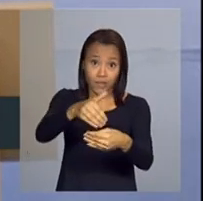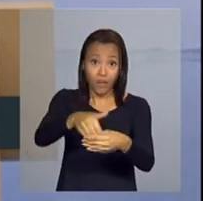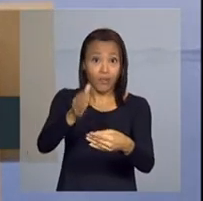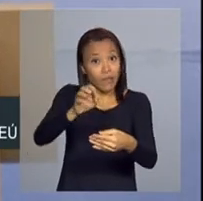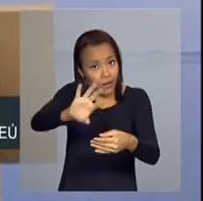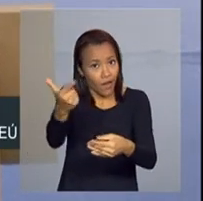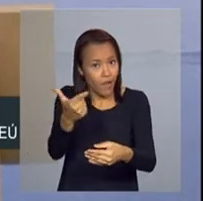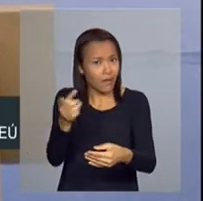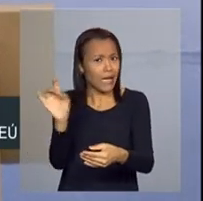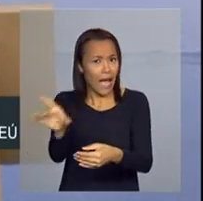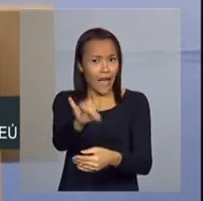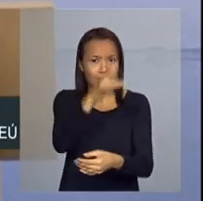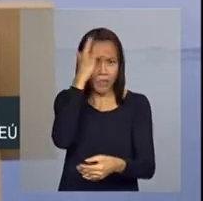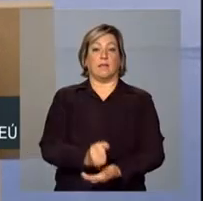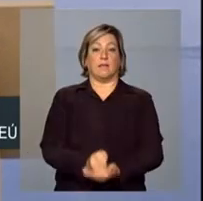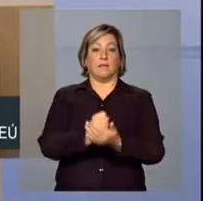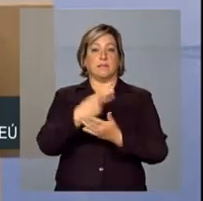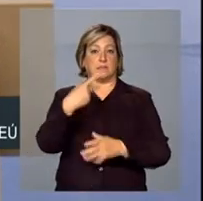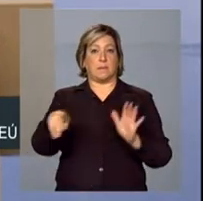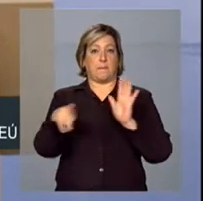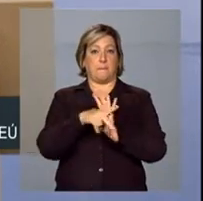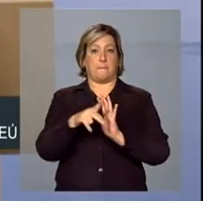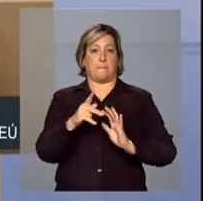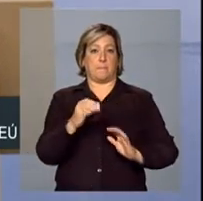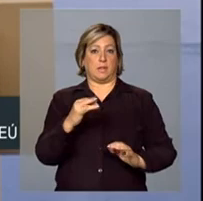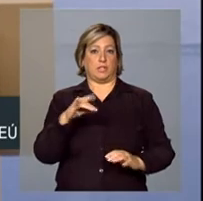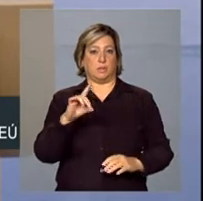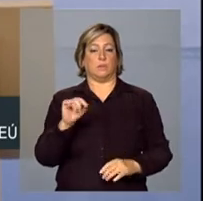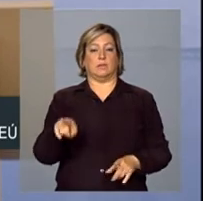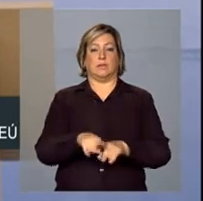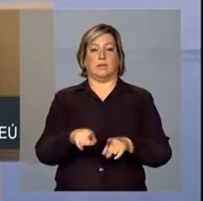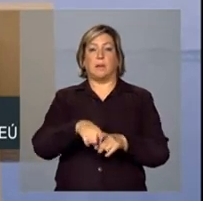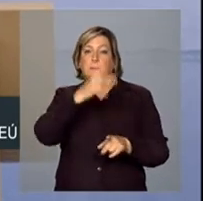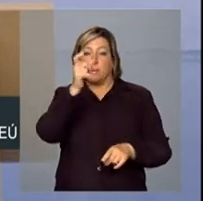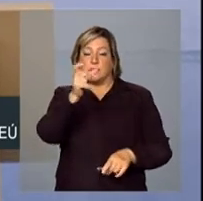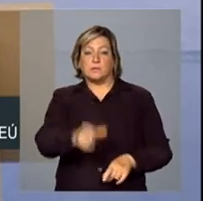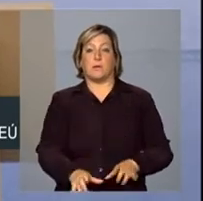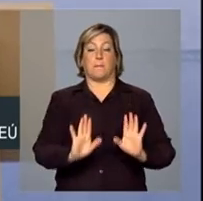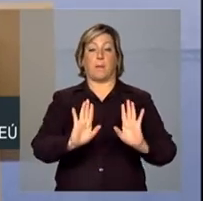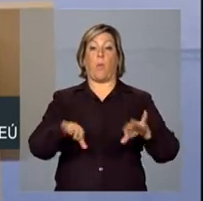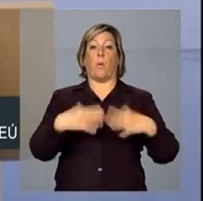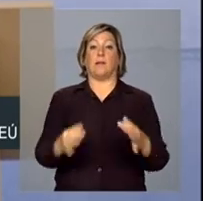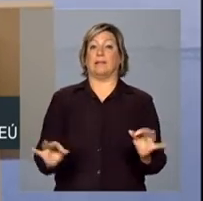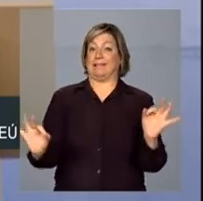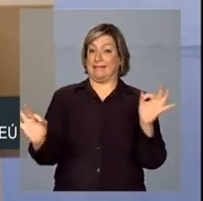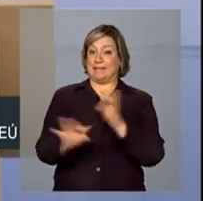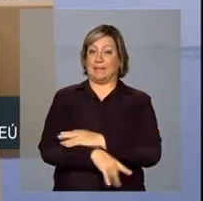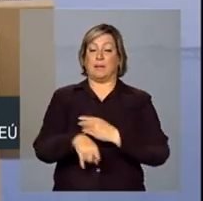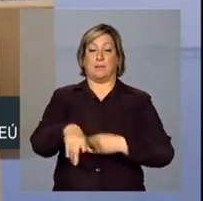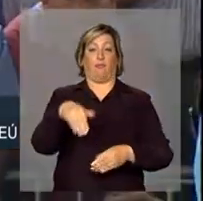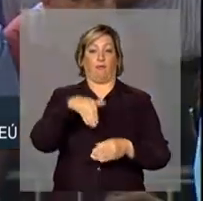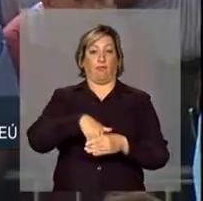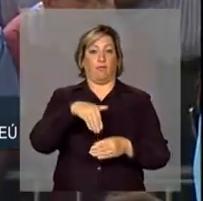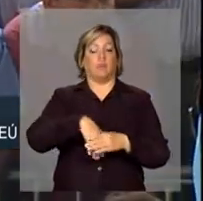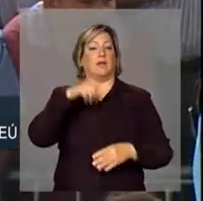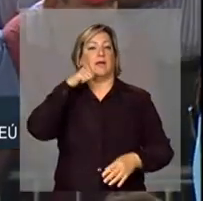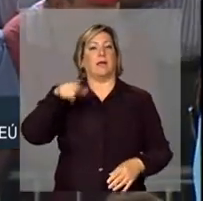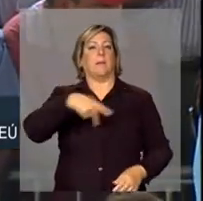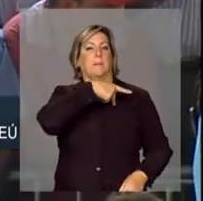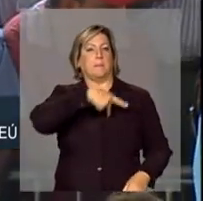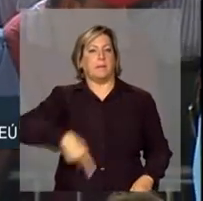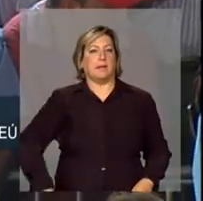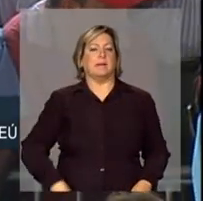vai defender o seu partido e o seu candidato. Mas uma vez encerrada a eleição, a presidenta sempre